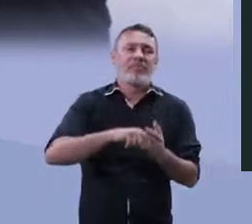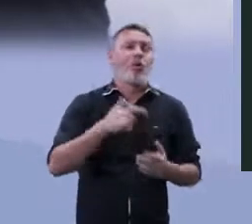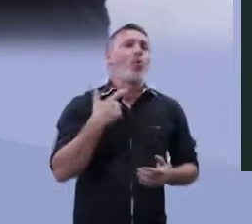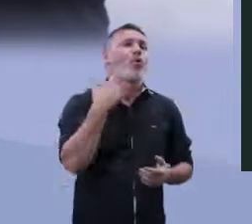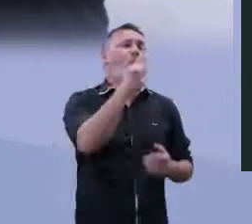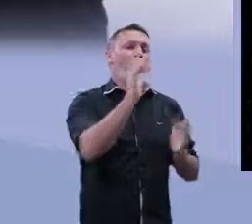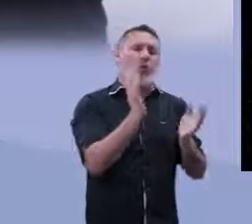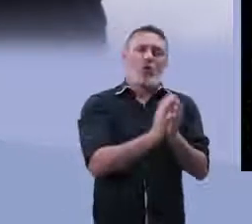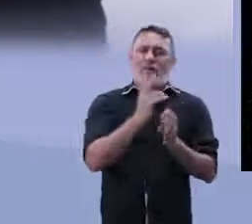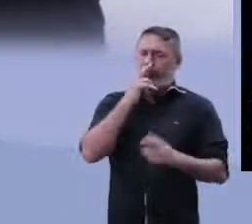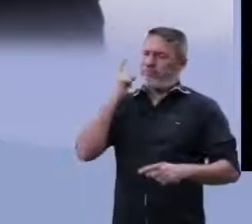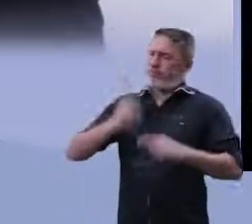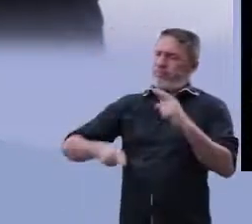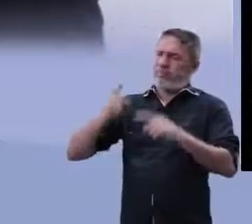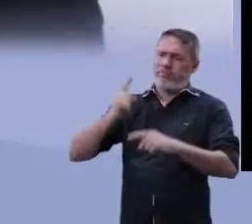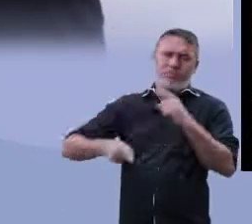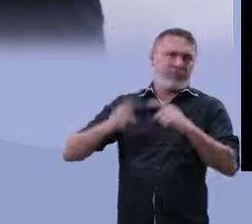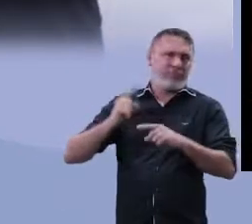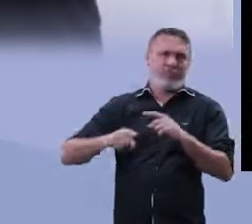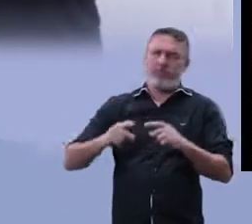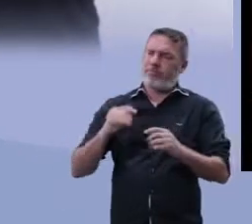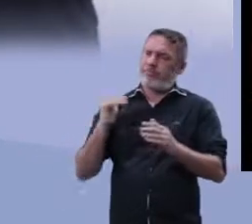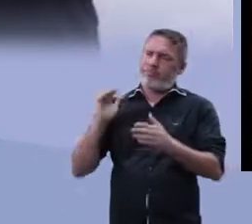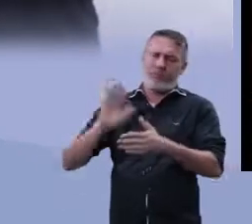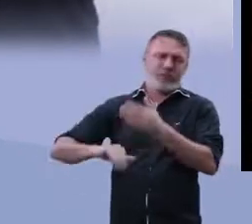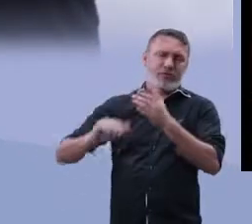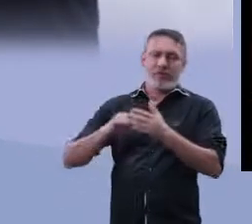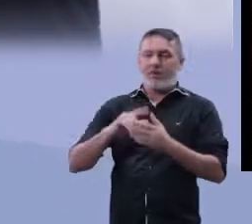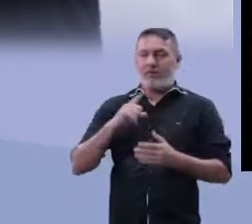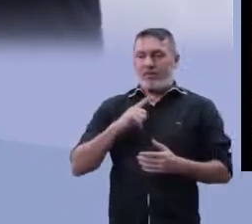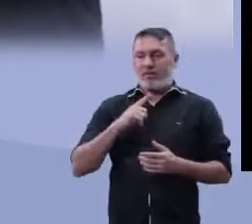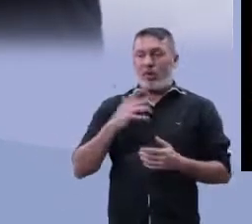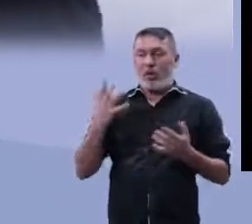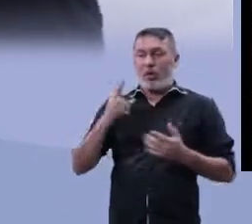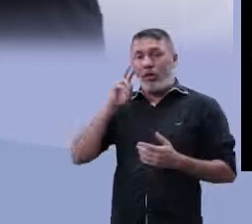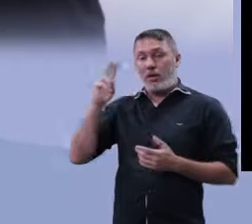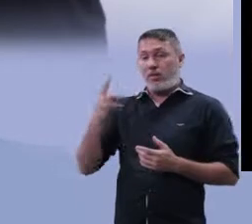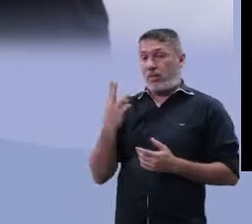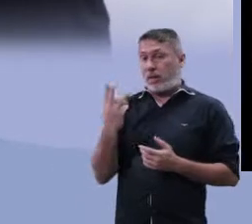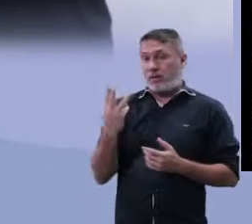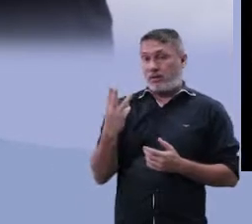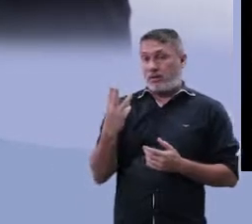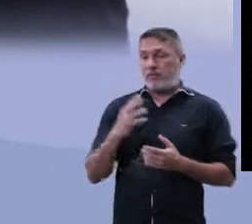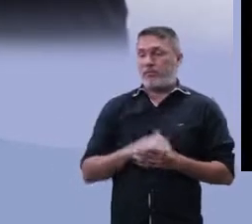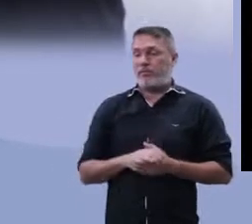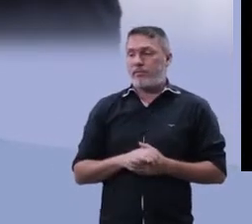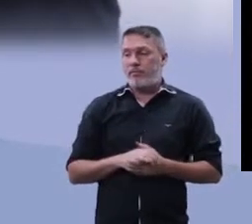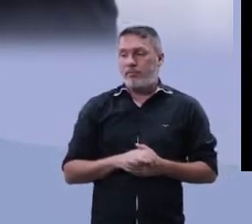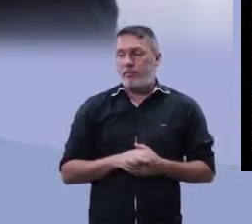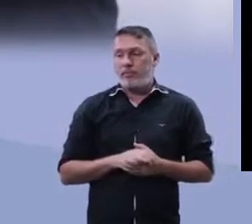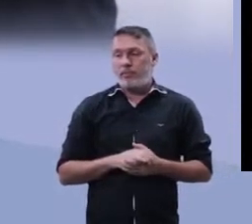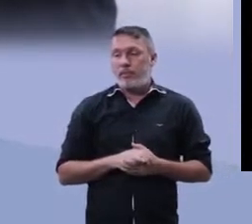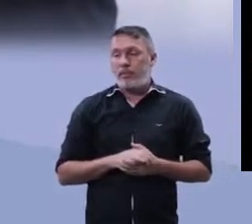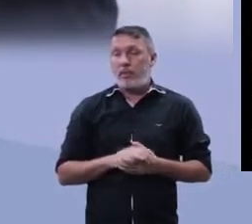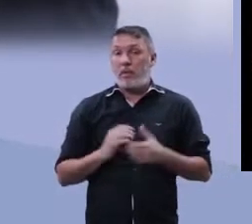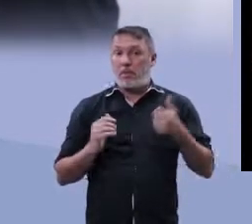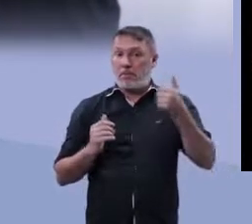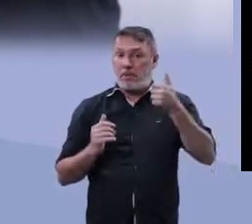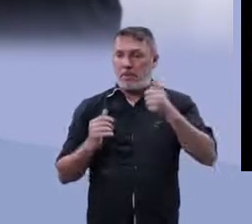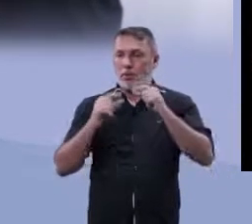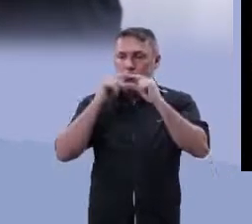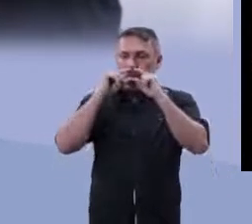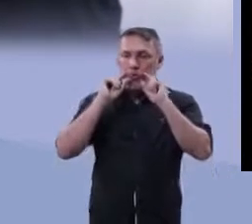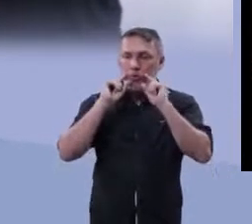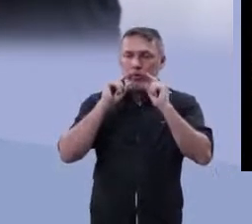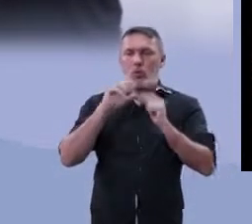pelos escritos de Gilberto Freire. Aqui eu tenho, né, os três personagens. À esquerda, eu